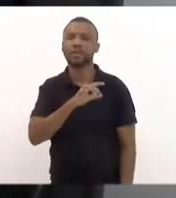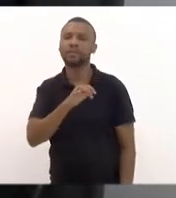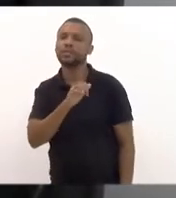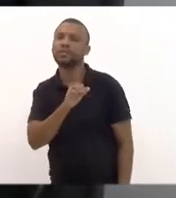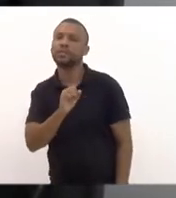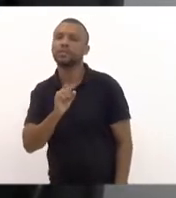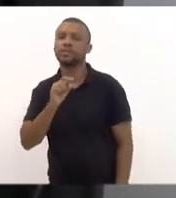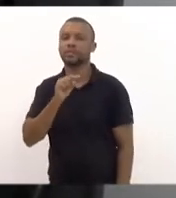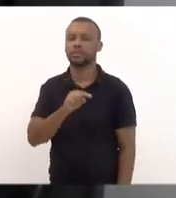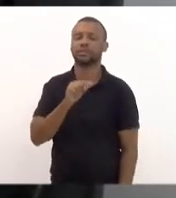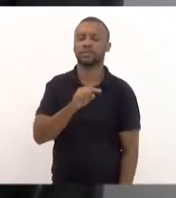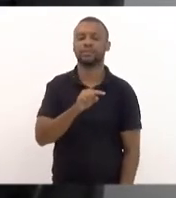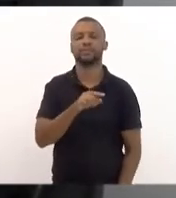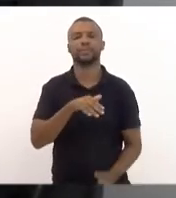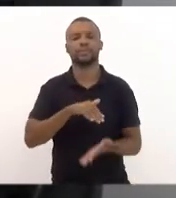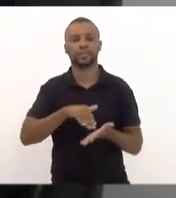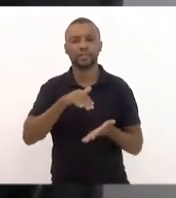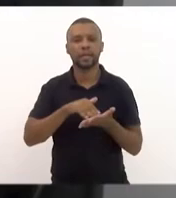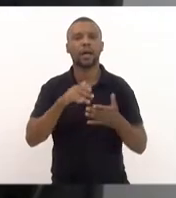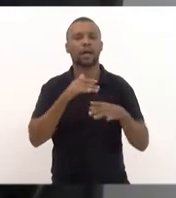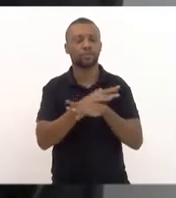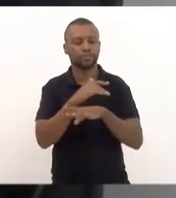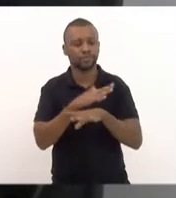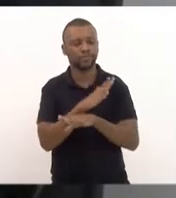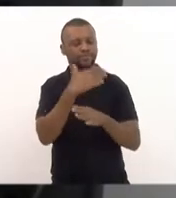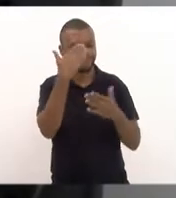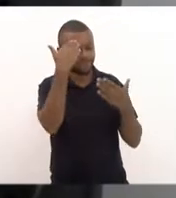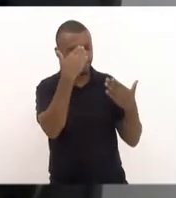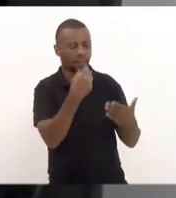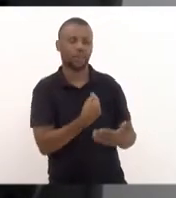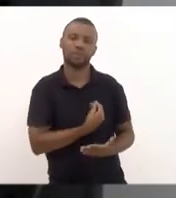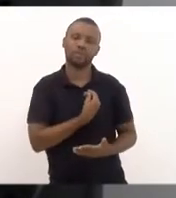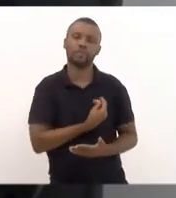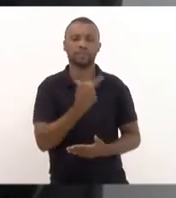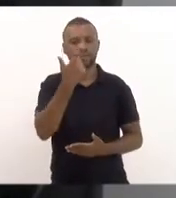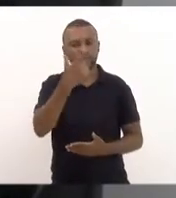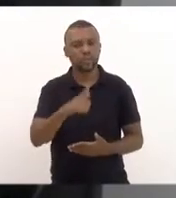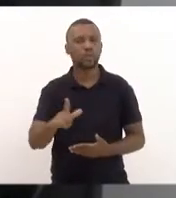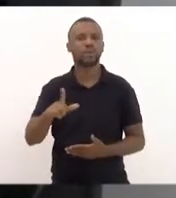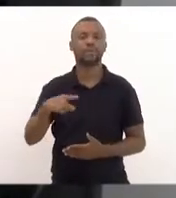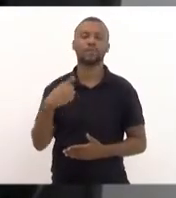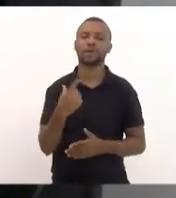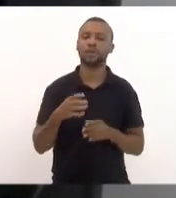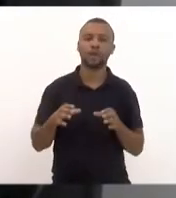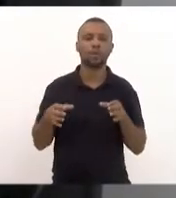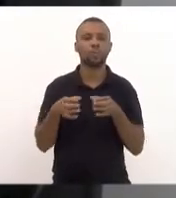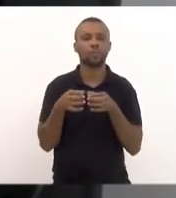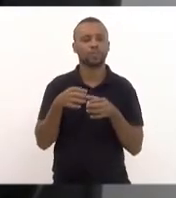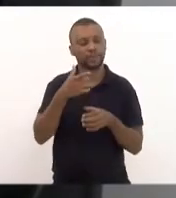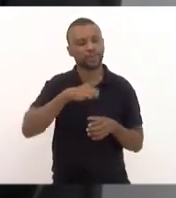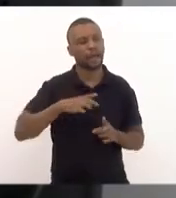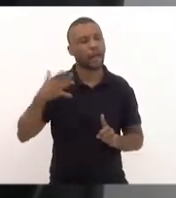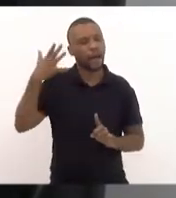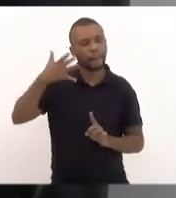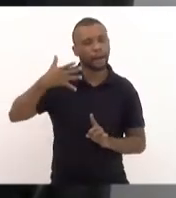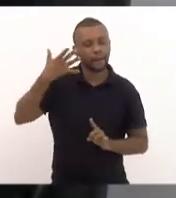de Urbanismo. Eu agradeço a sua presença mais uma vez e mais uma audiência da nossa comissão. Vossa Senhoria tem a palavra, muito